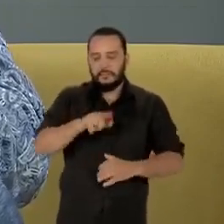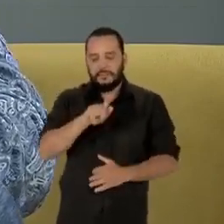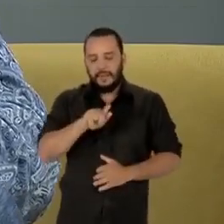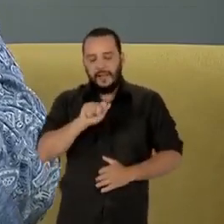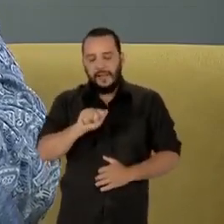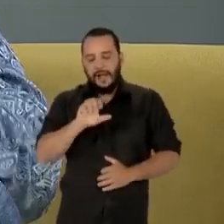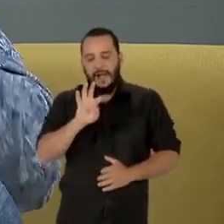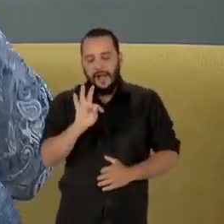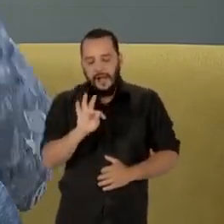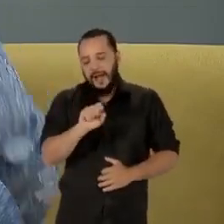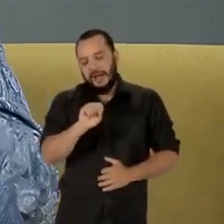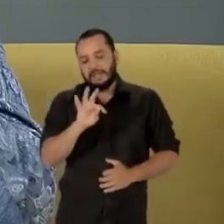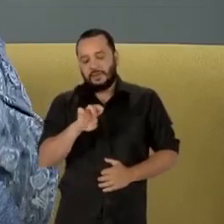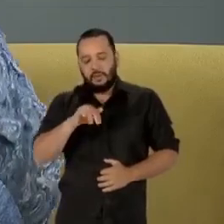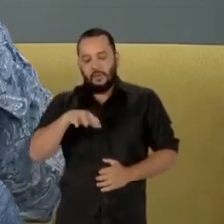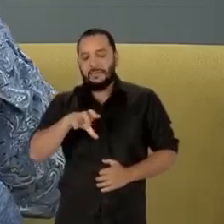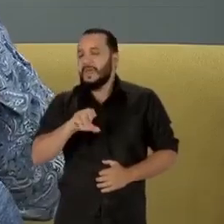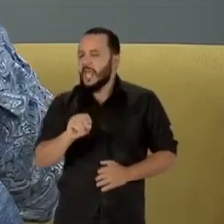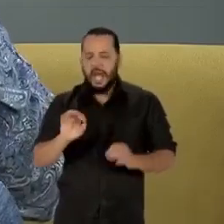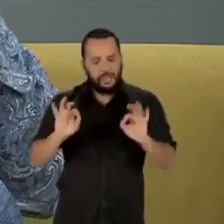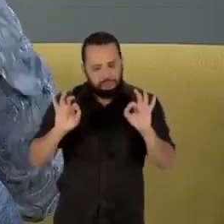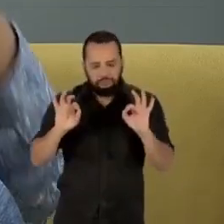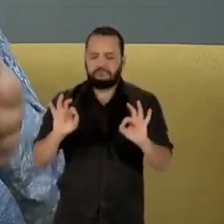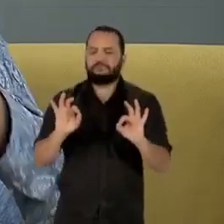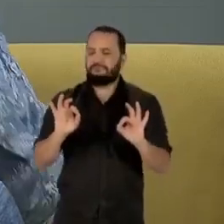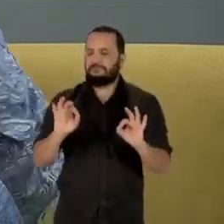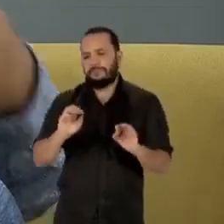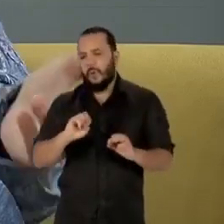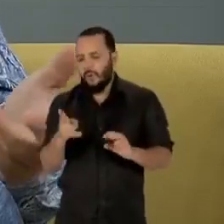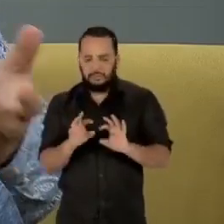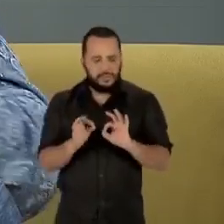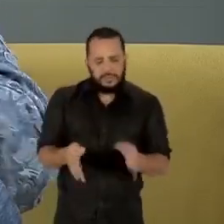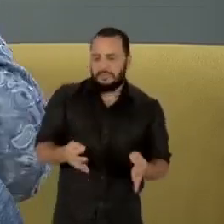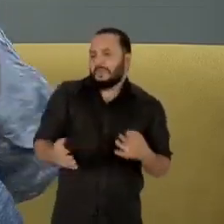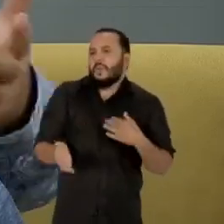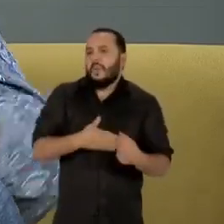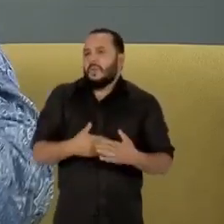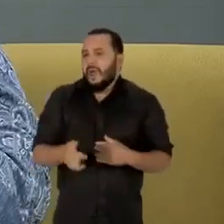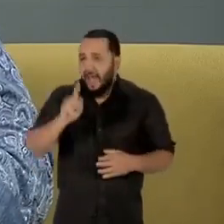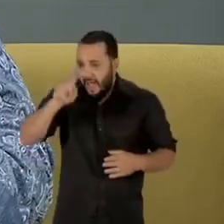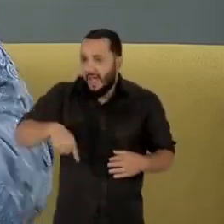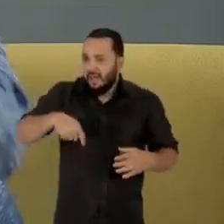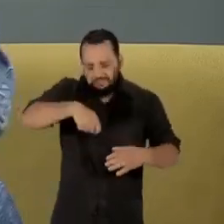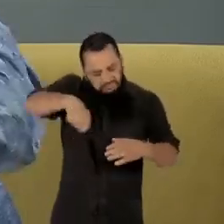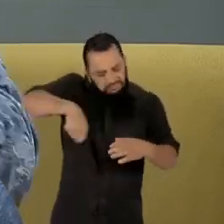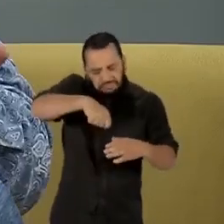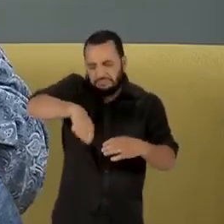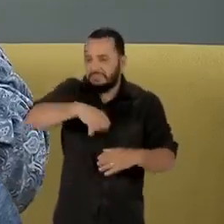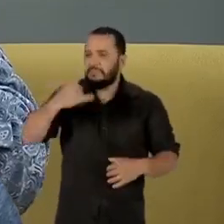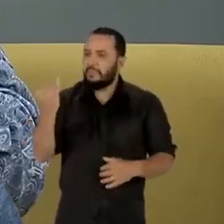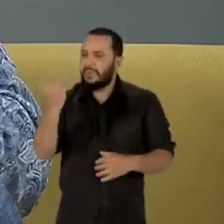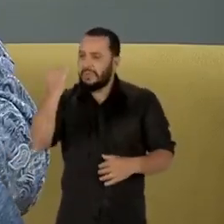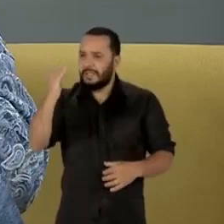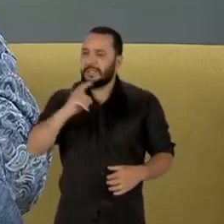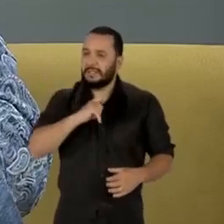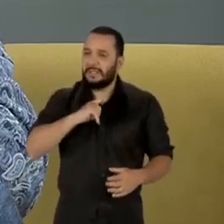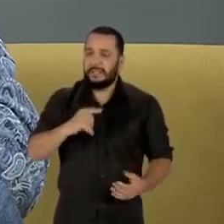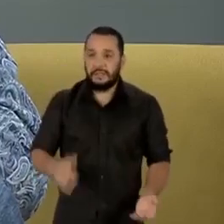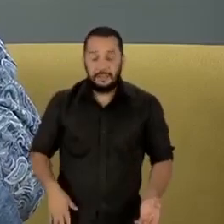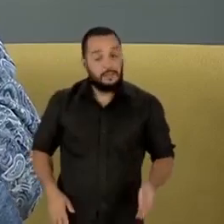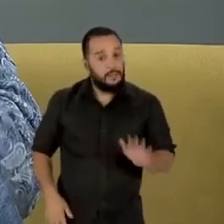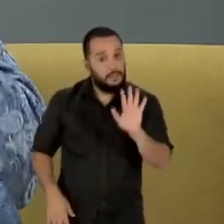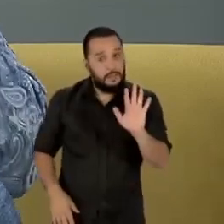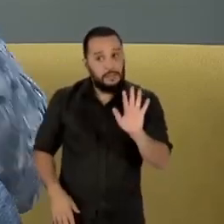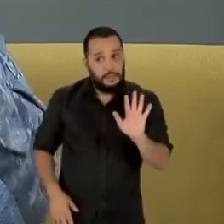que ensinam para sua mãe que faz você é para os seus filhos o pessoal outras pessoas queridas isso tudo é gastronomia por